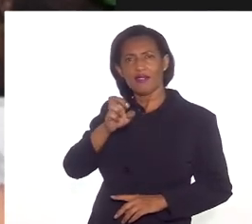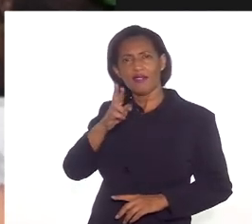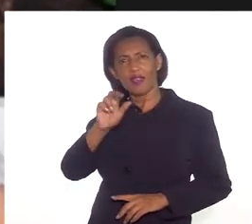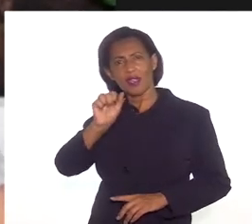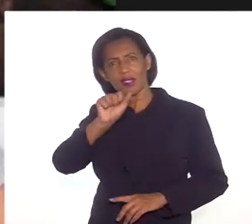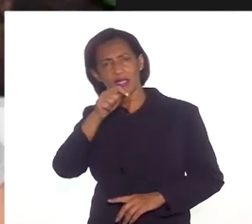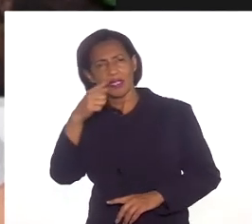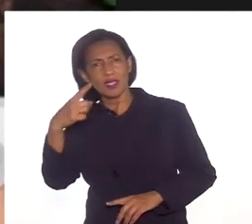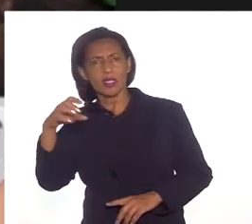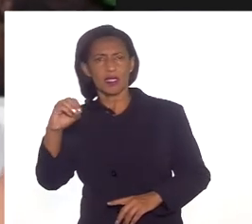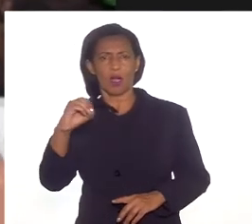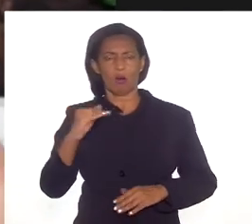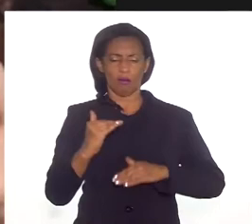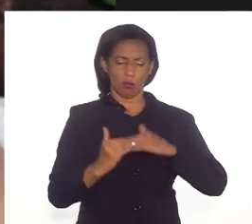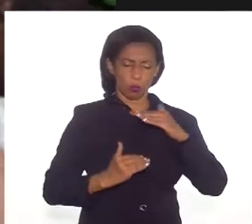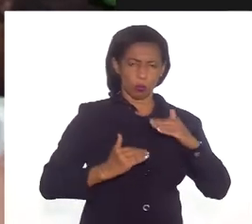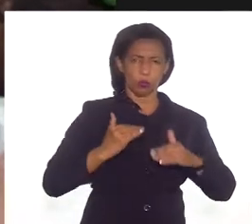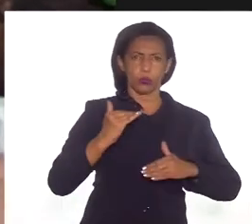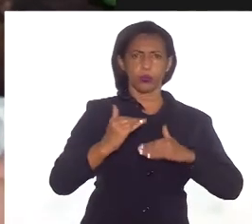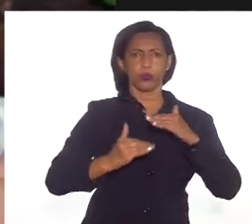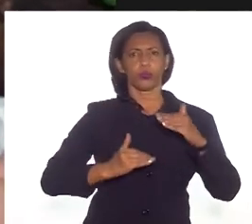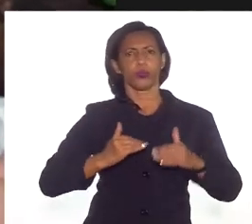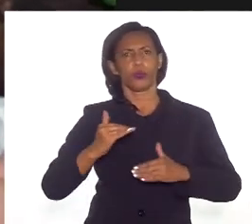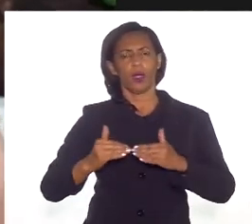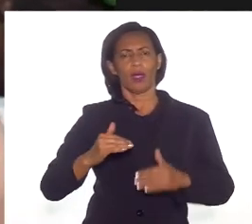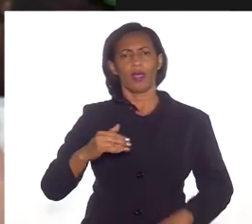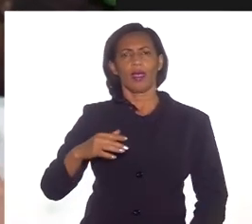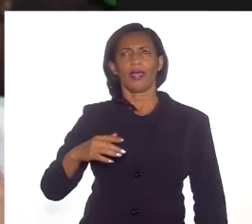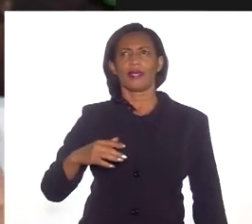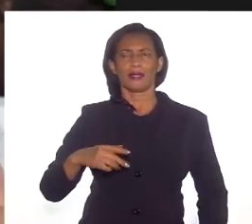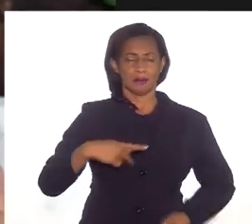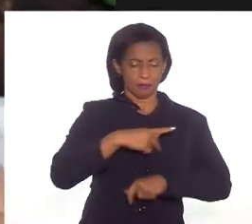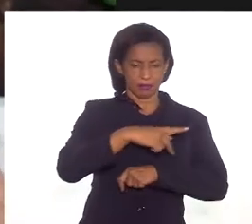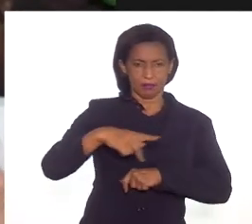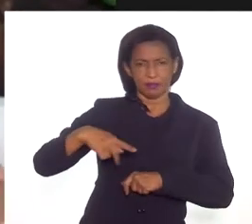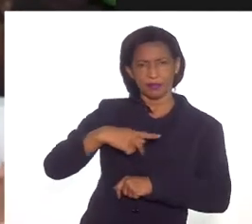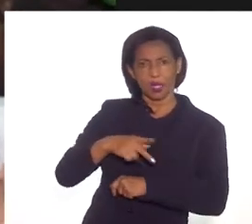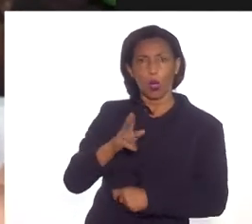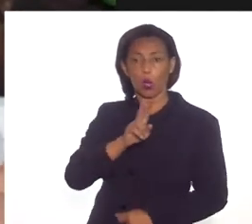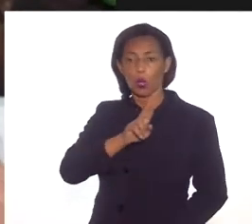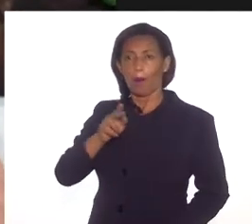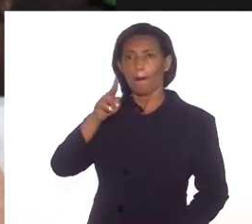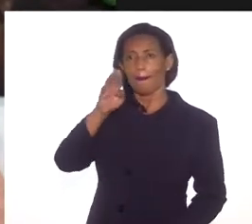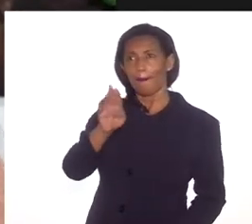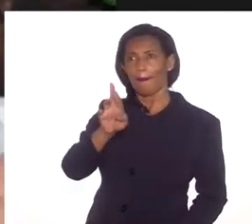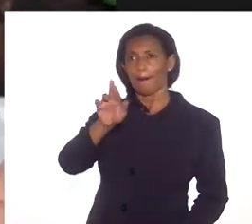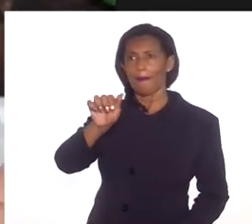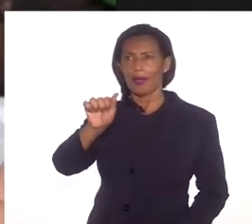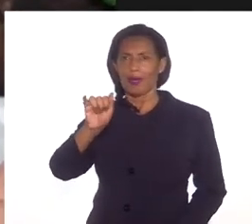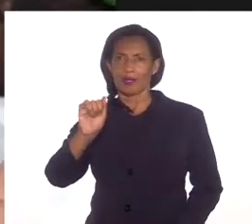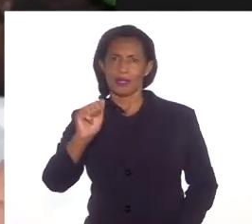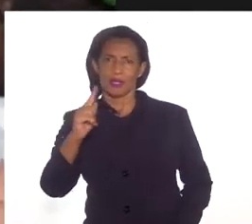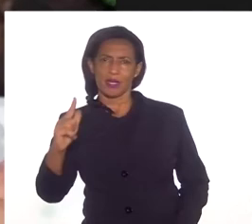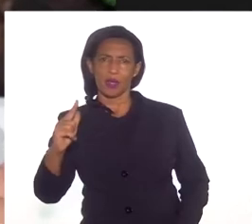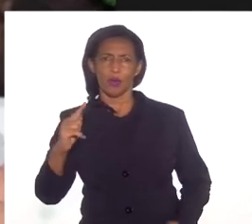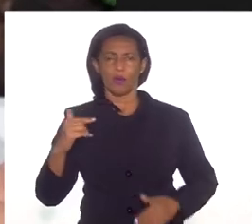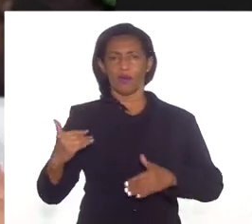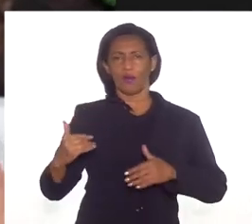Ele vai sendo construído essa nação chamada Brasil, ela vai sendo construída ao